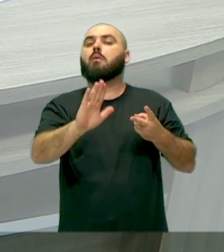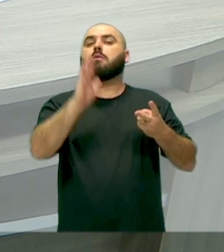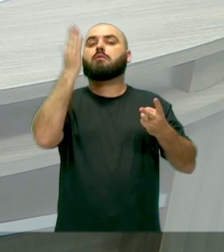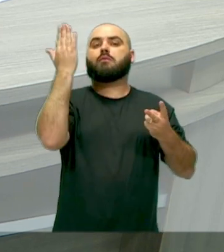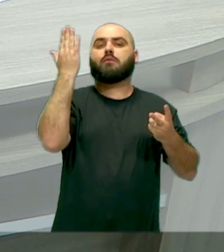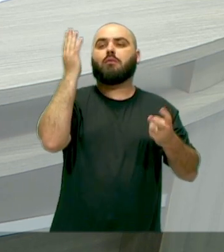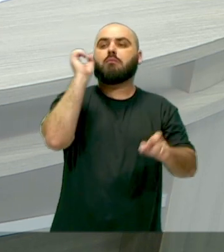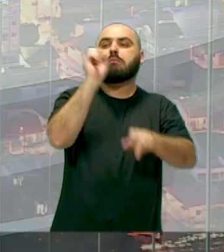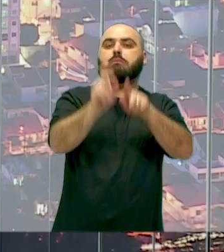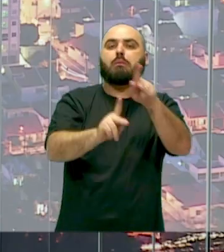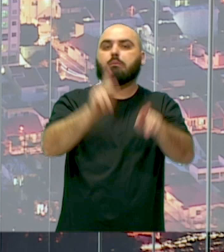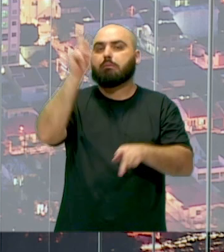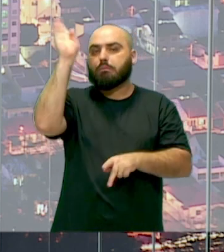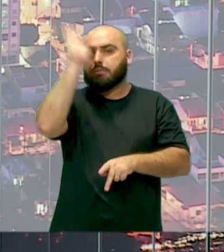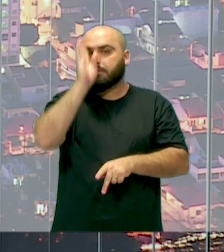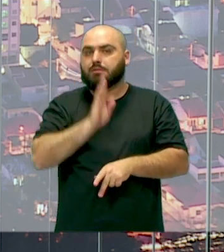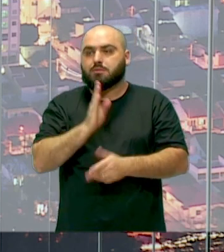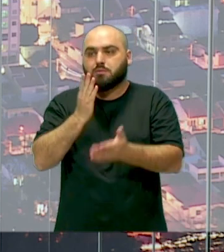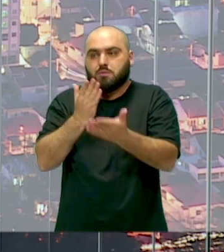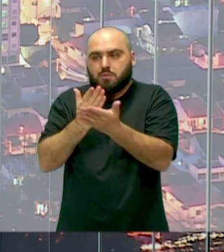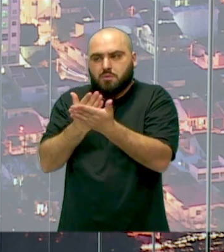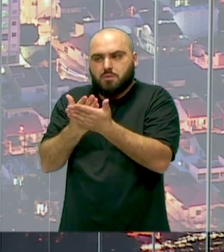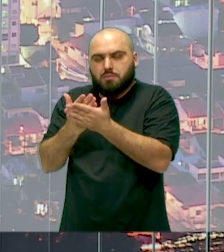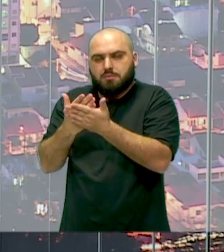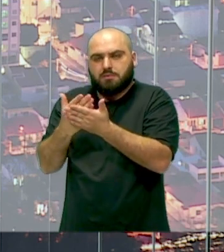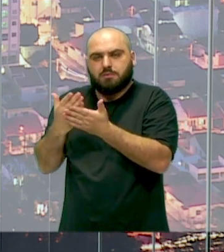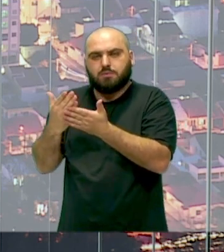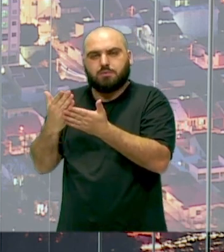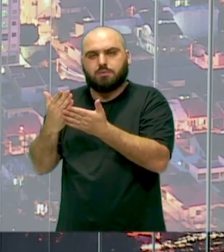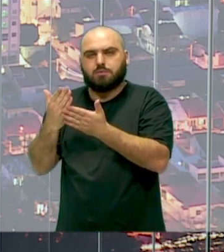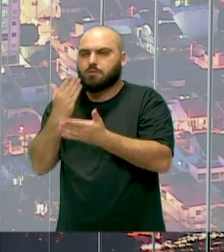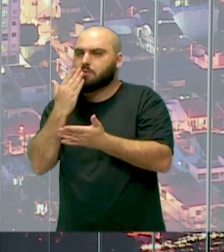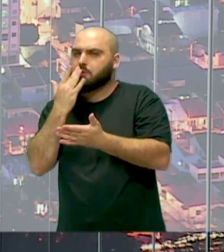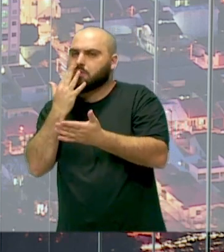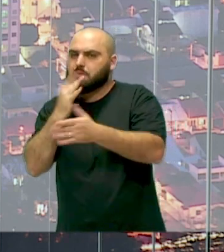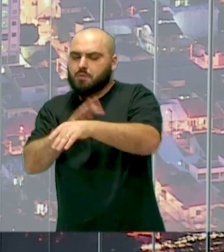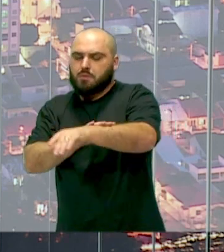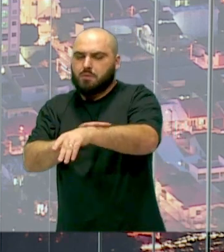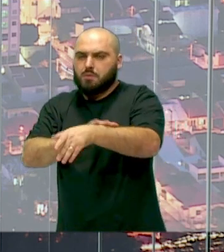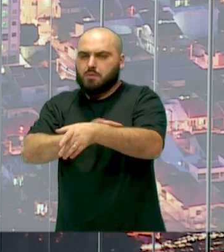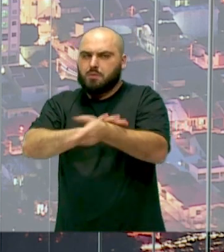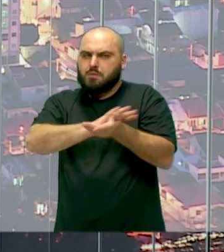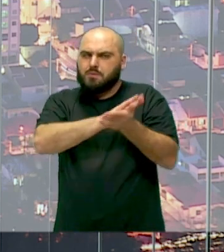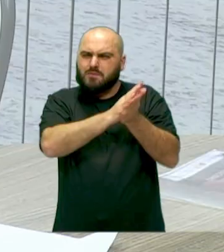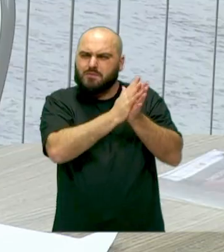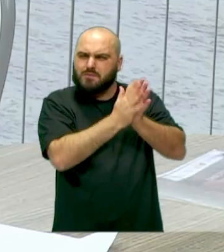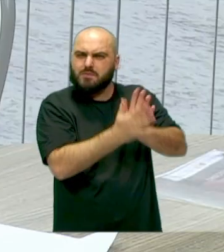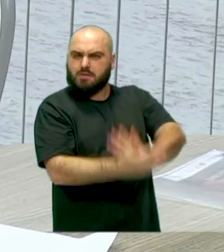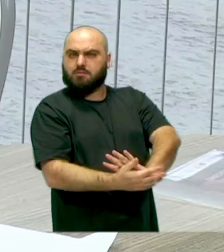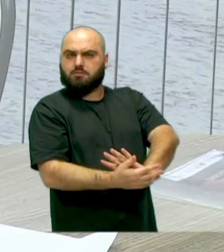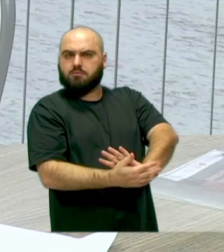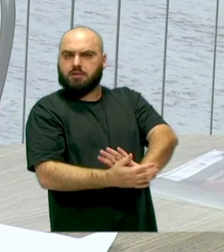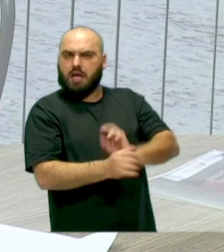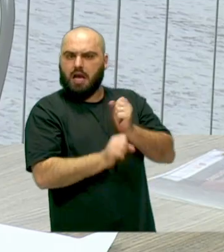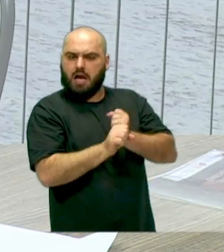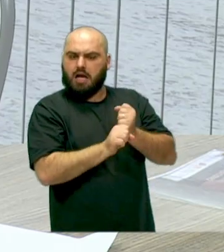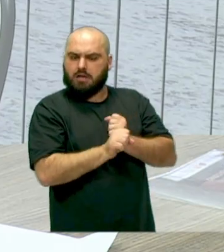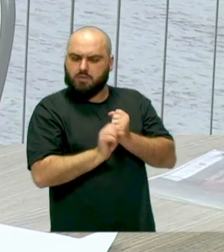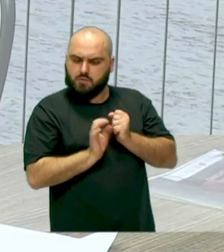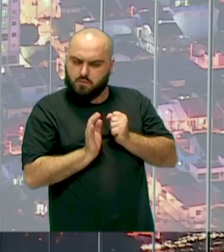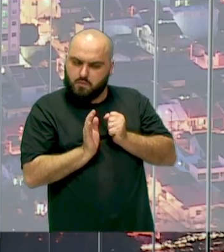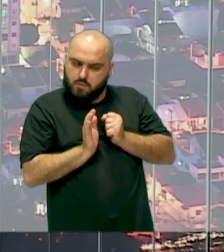incutindo na população brasileira um racismo estrutural, que ele não, que por muitos anos ficou contido, digamos